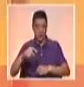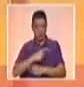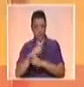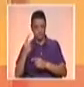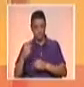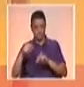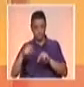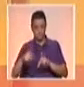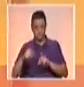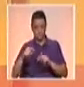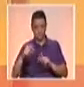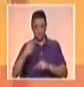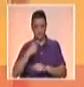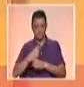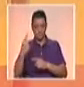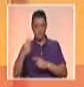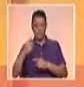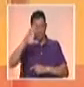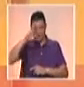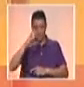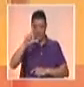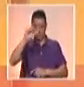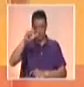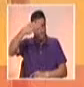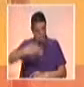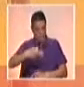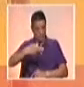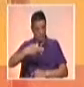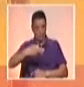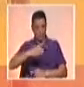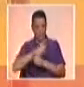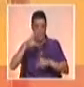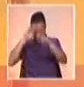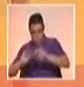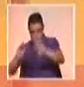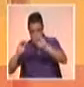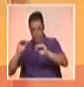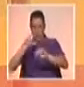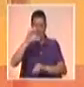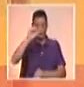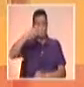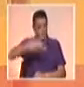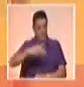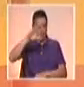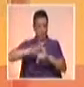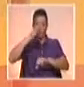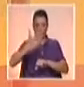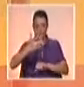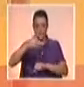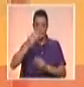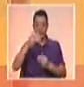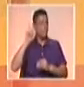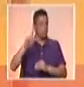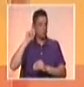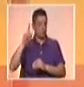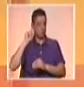fluentes, preferencialmente fluentes em língua gestual, os formadores de língua gestual, portanto, profissionais extremamente